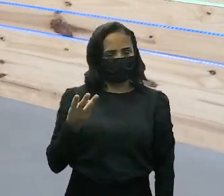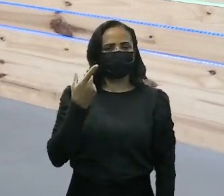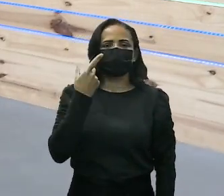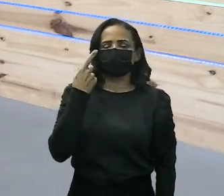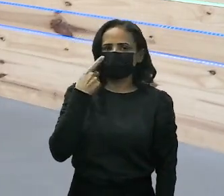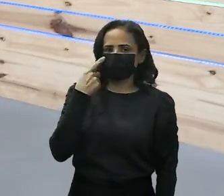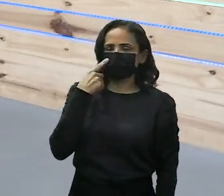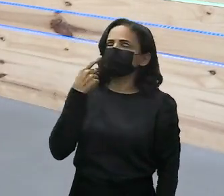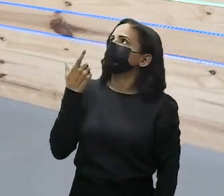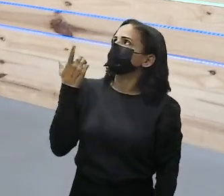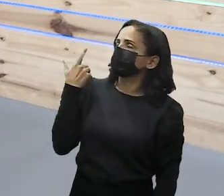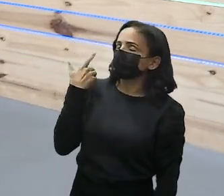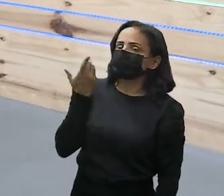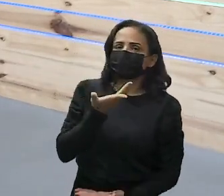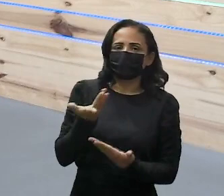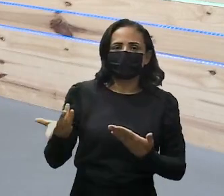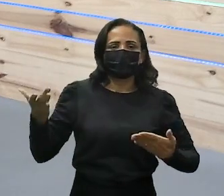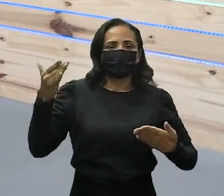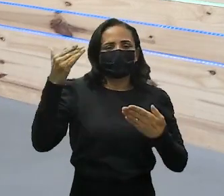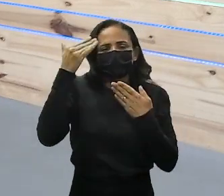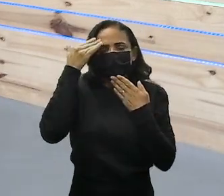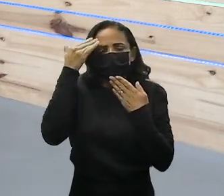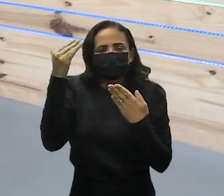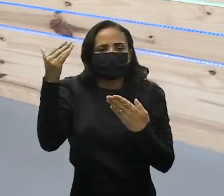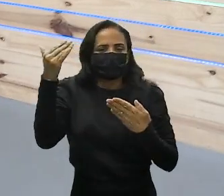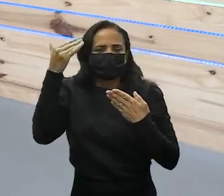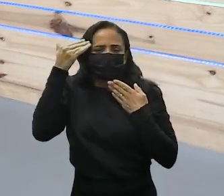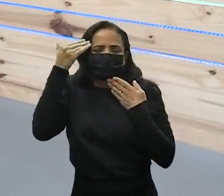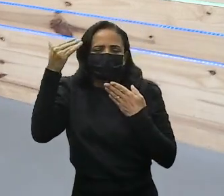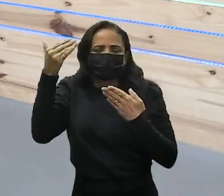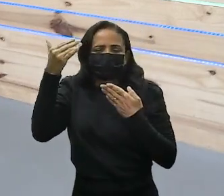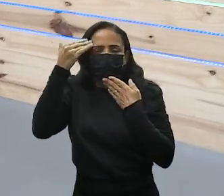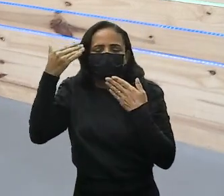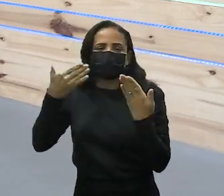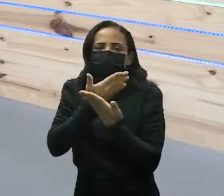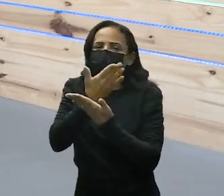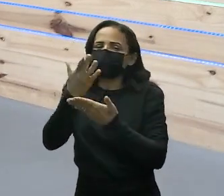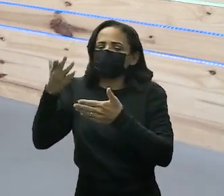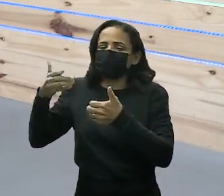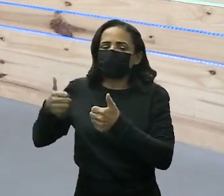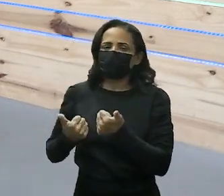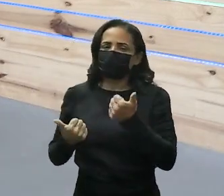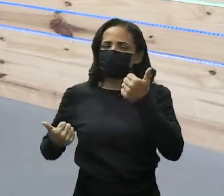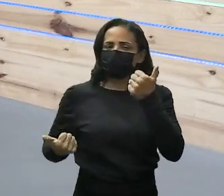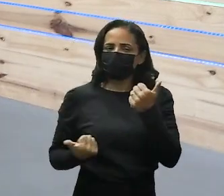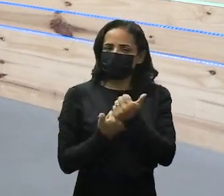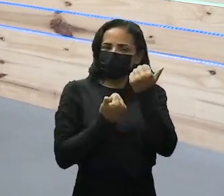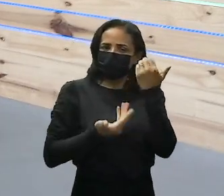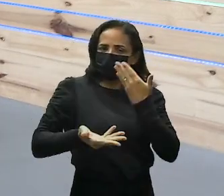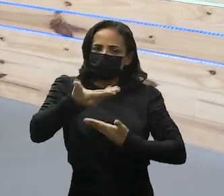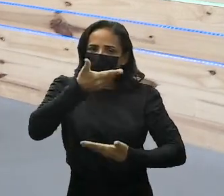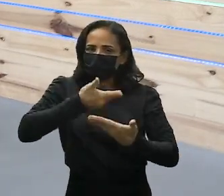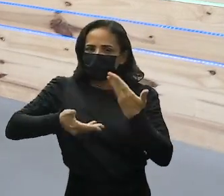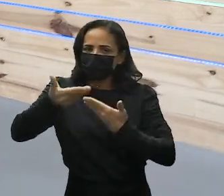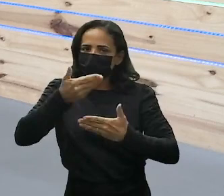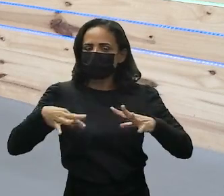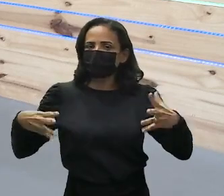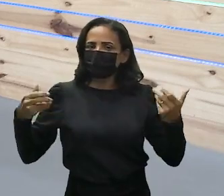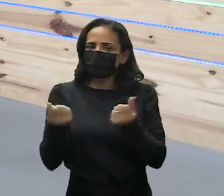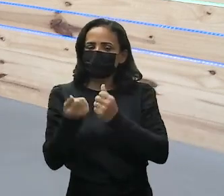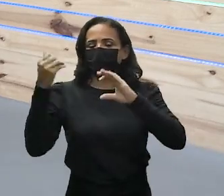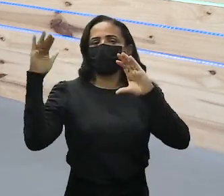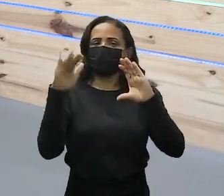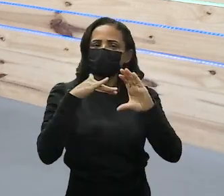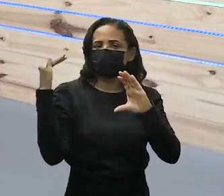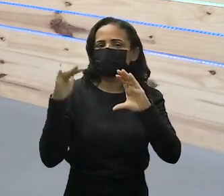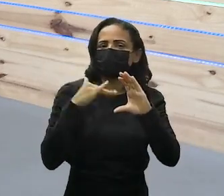da gente começar a última parte, já quero agradecer muito todo o companheirismo, toda a participação e todas as mensagens que